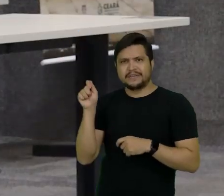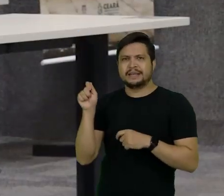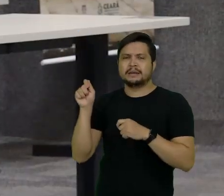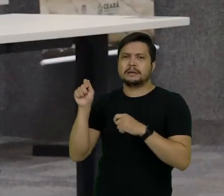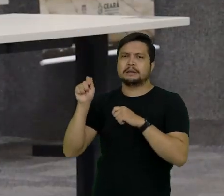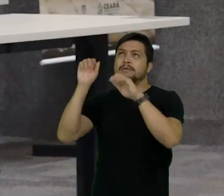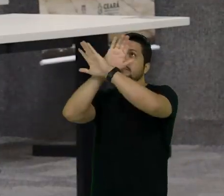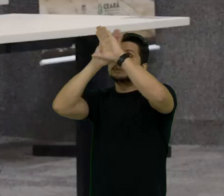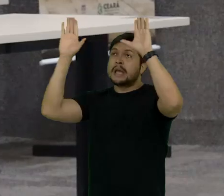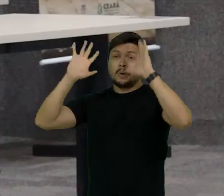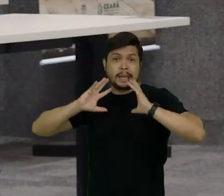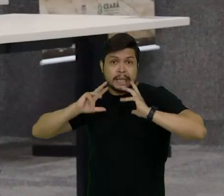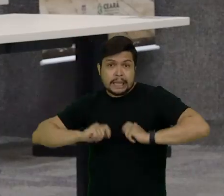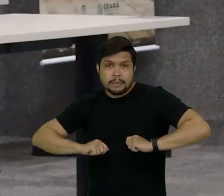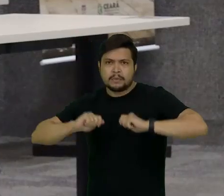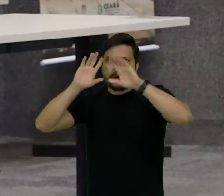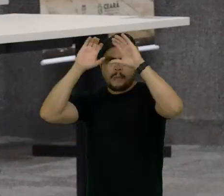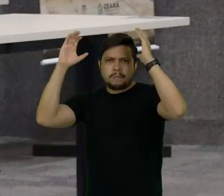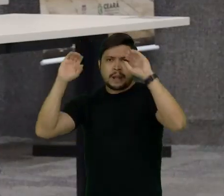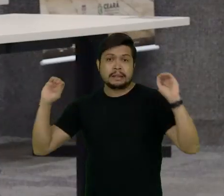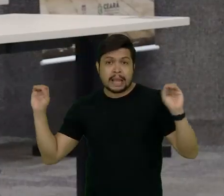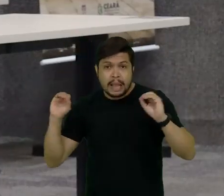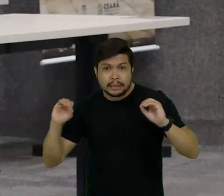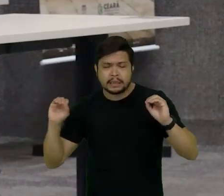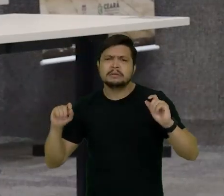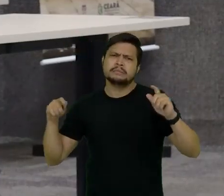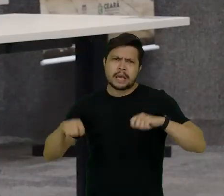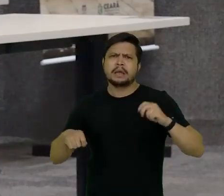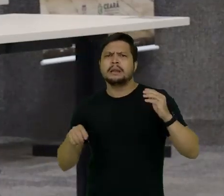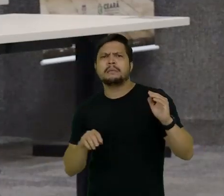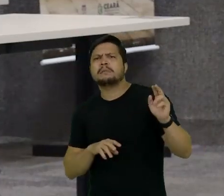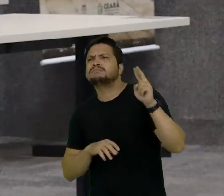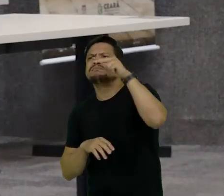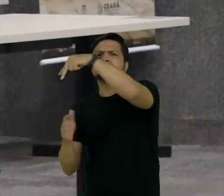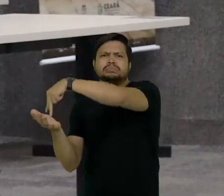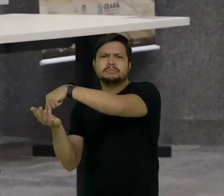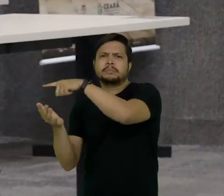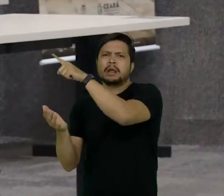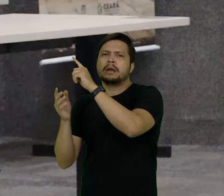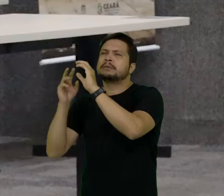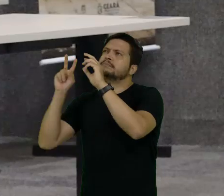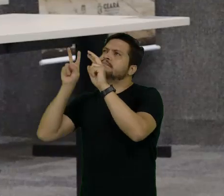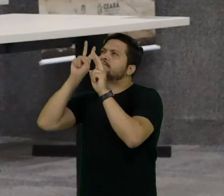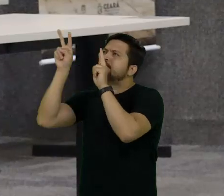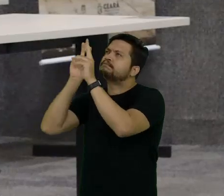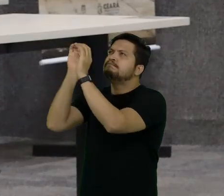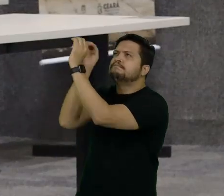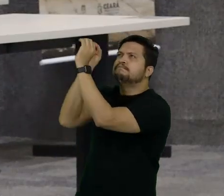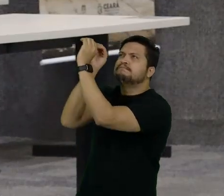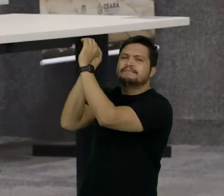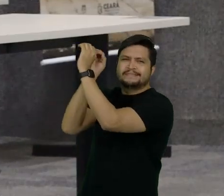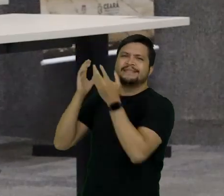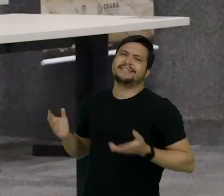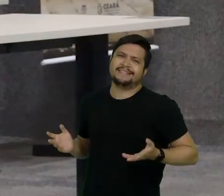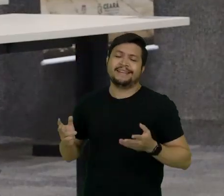Sobral. Tem que se orgulhar daquilo que nós conquistamos. Então, é importante que a sociedade saiba o que é